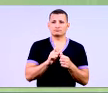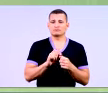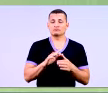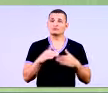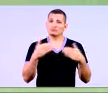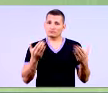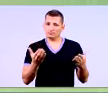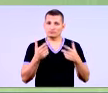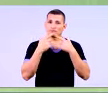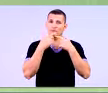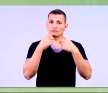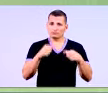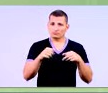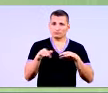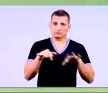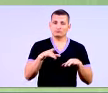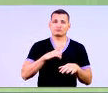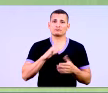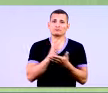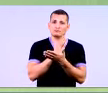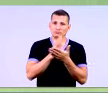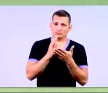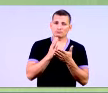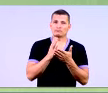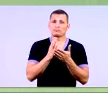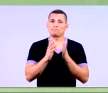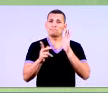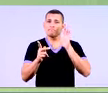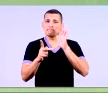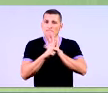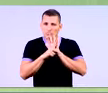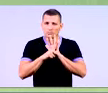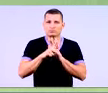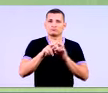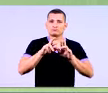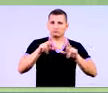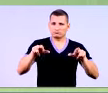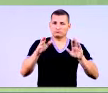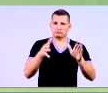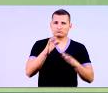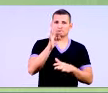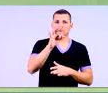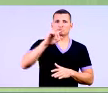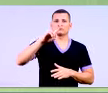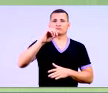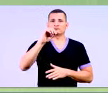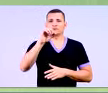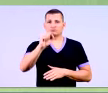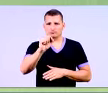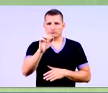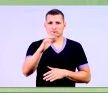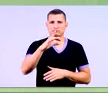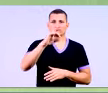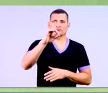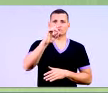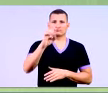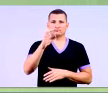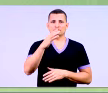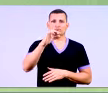linguagens de programação tem alguns tipos já definidos em sua estrutura eles são chamados de tipos de dados